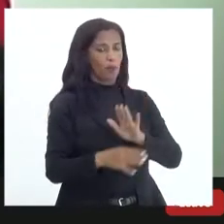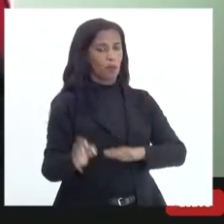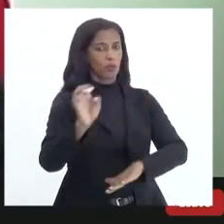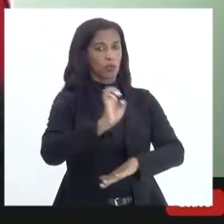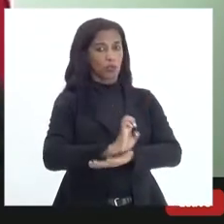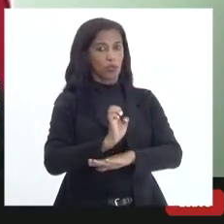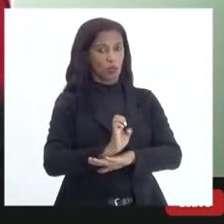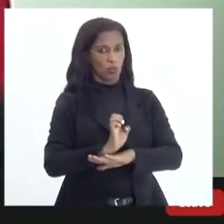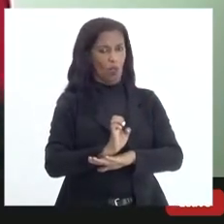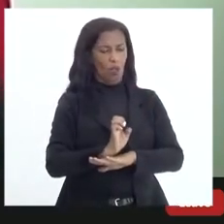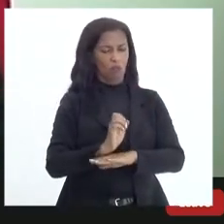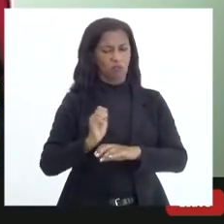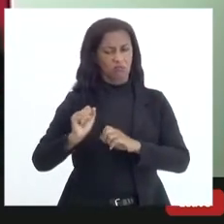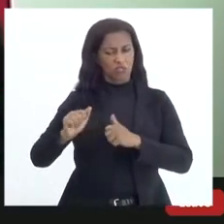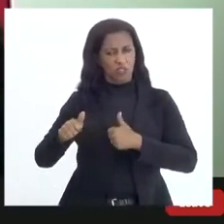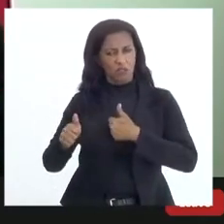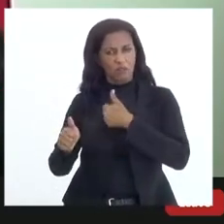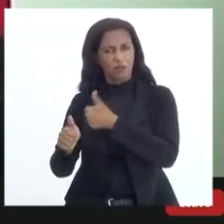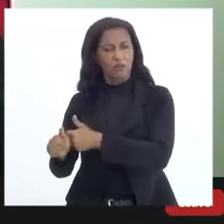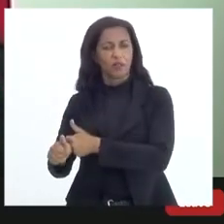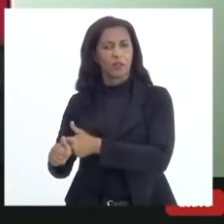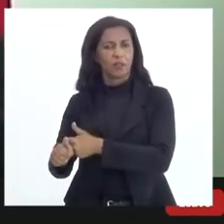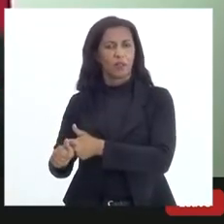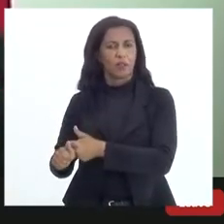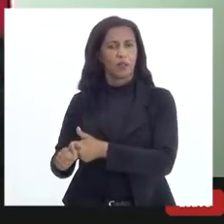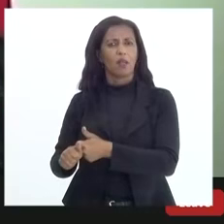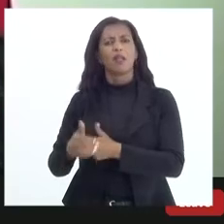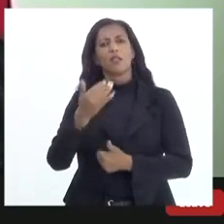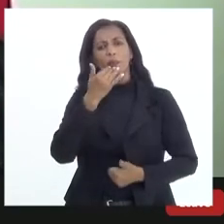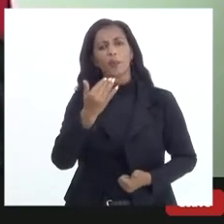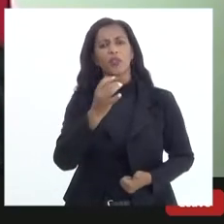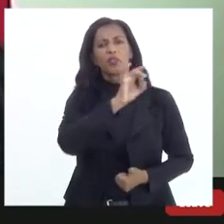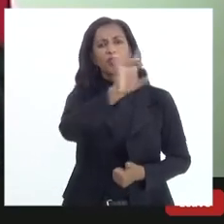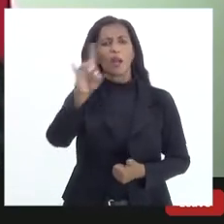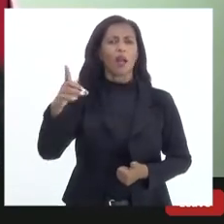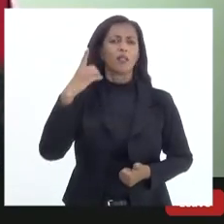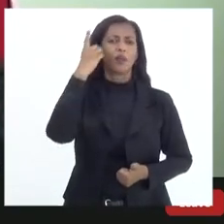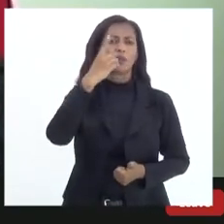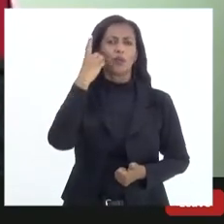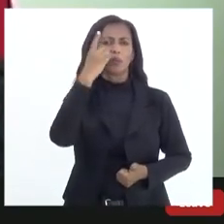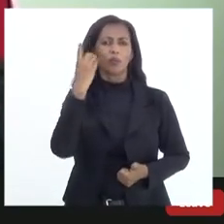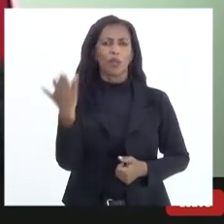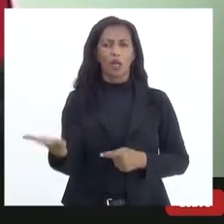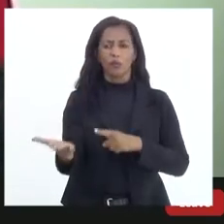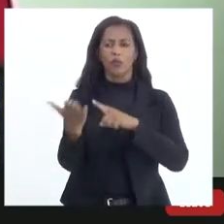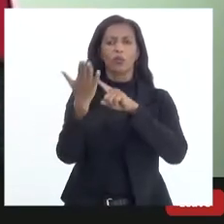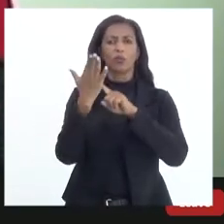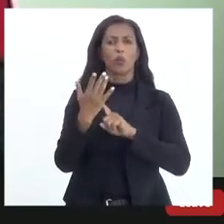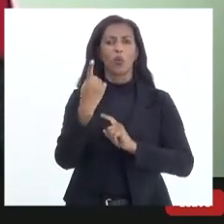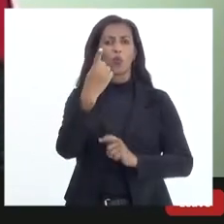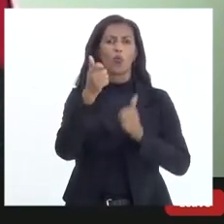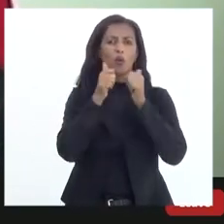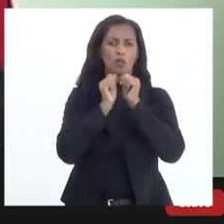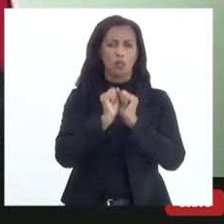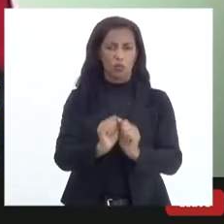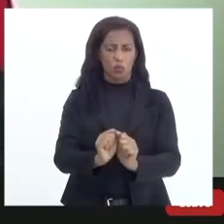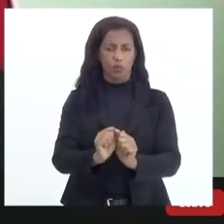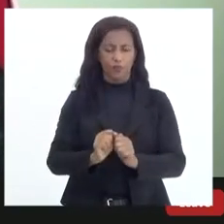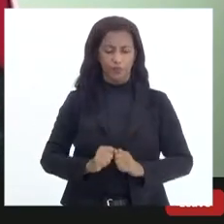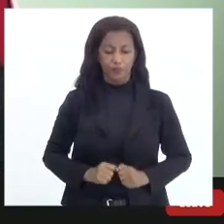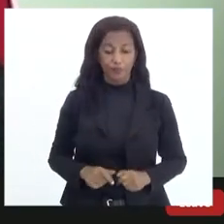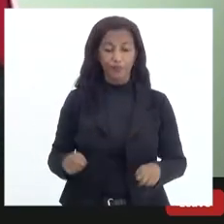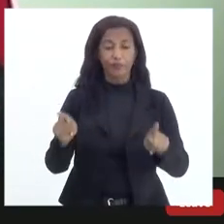estadual de enfrentamento, então pedir a cada parlamentar que nos apresente essa pessoa. Também na fala